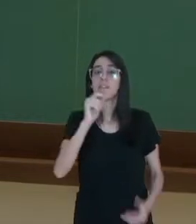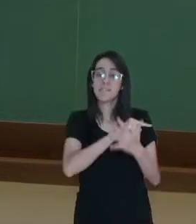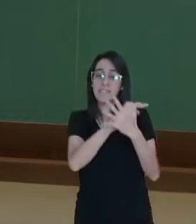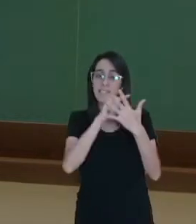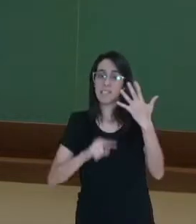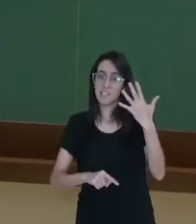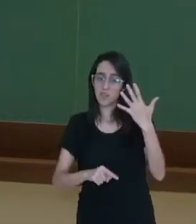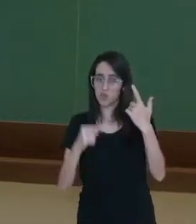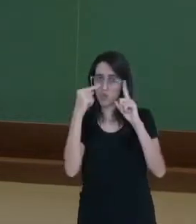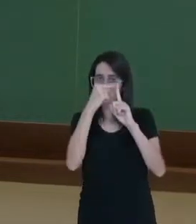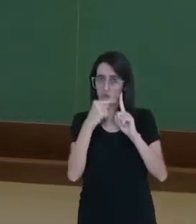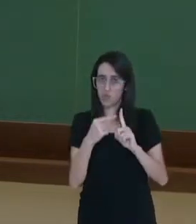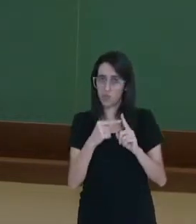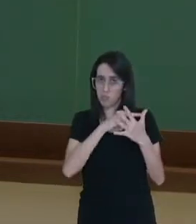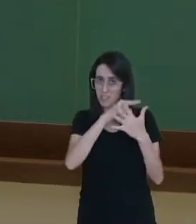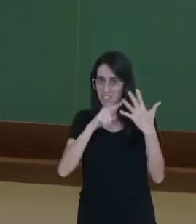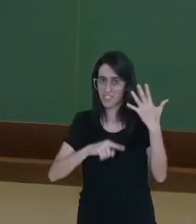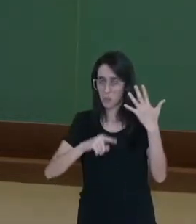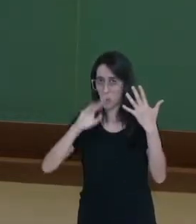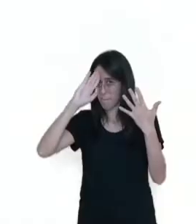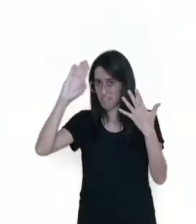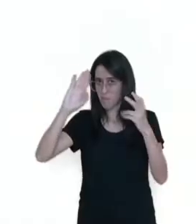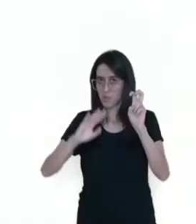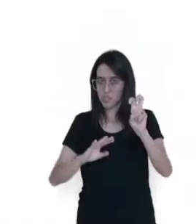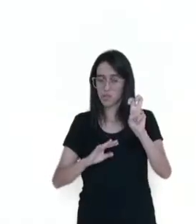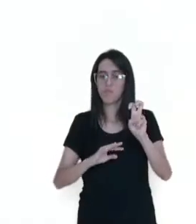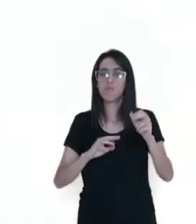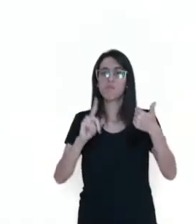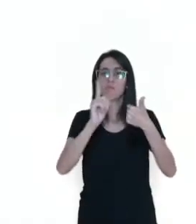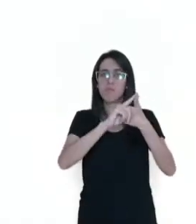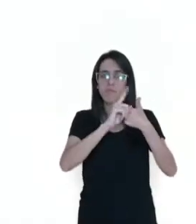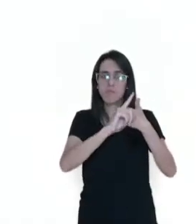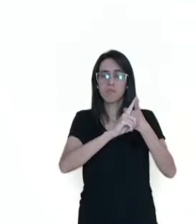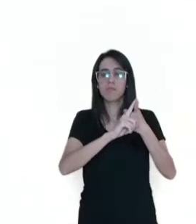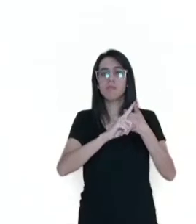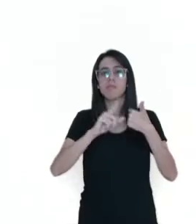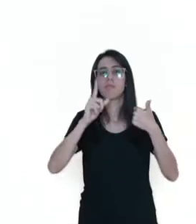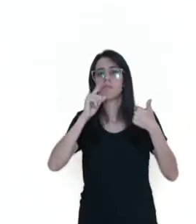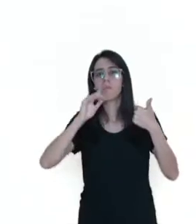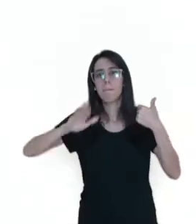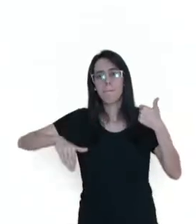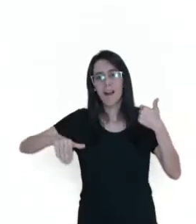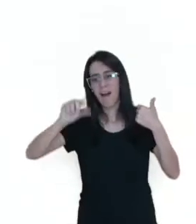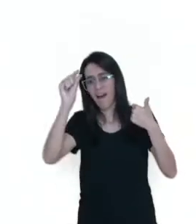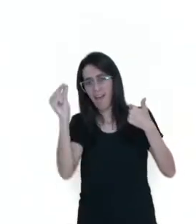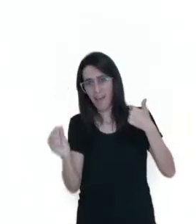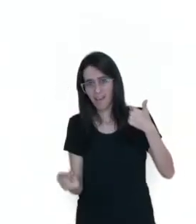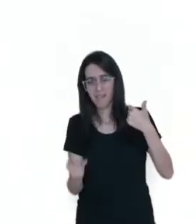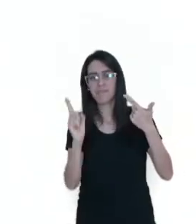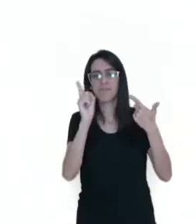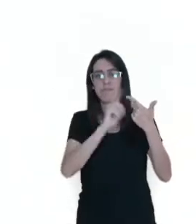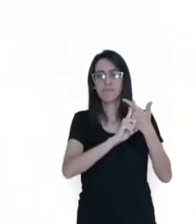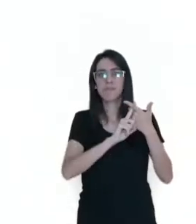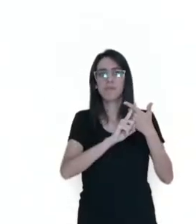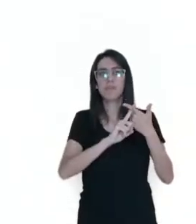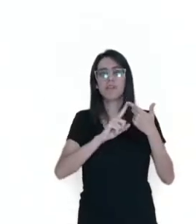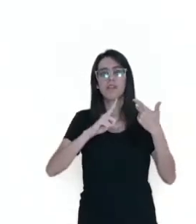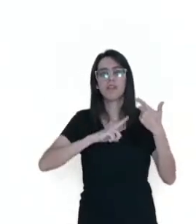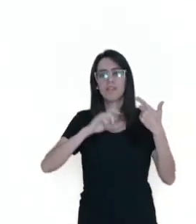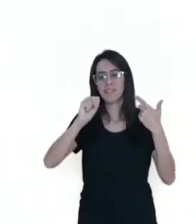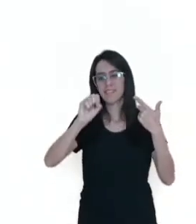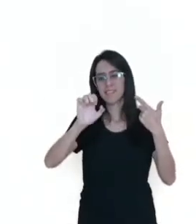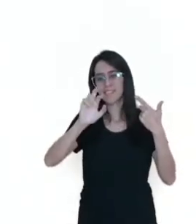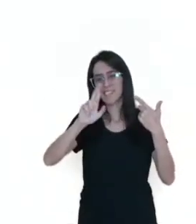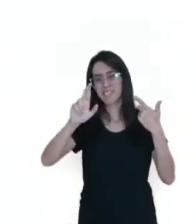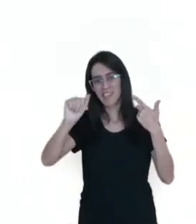unidades principais, aonde nós temos a planície litorânea, na sequência nós vamos ter a Serra